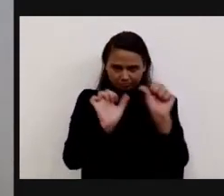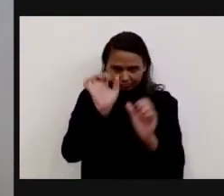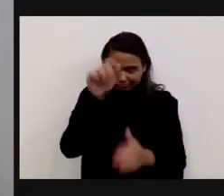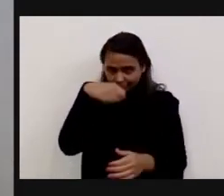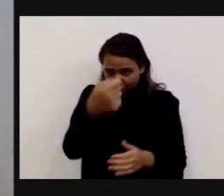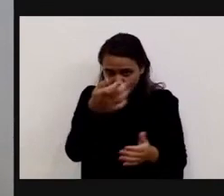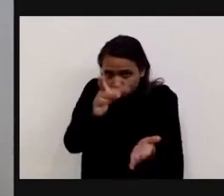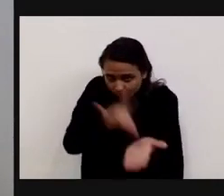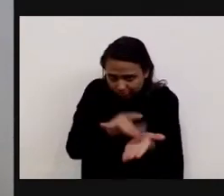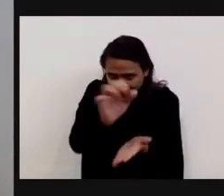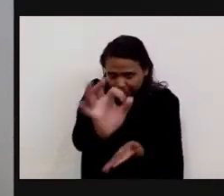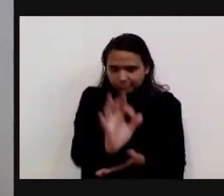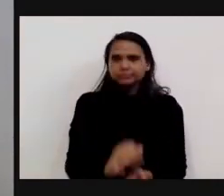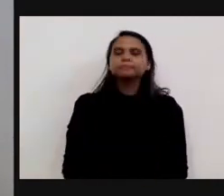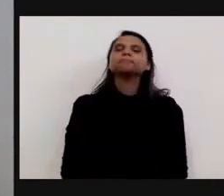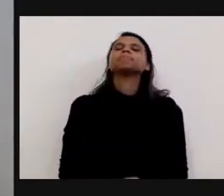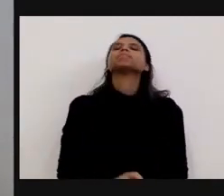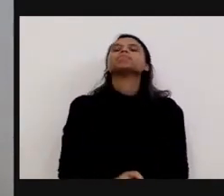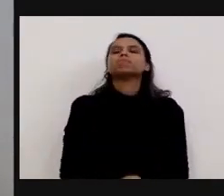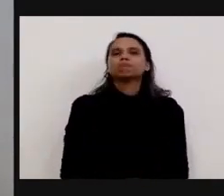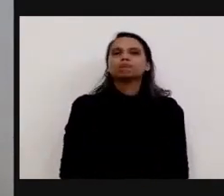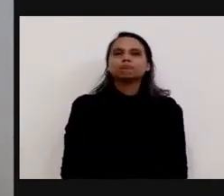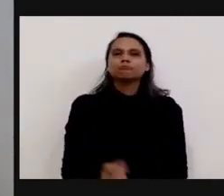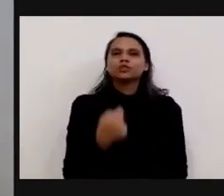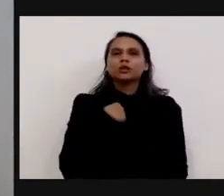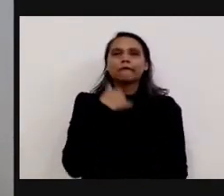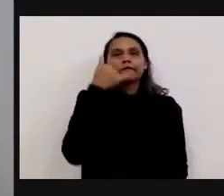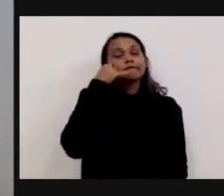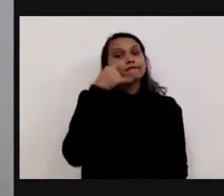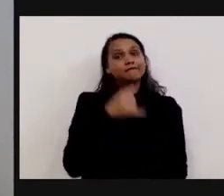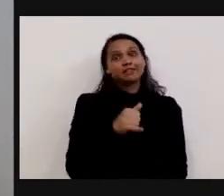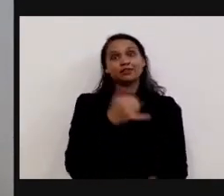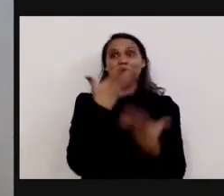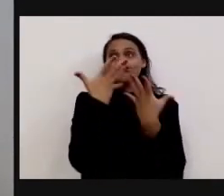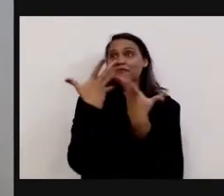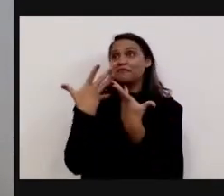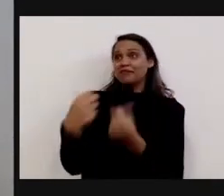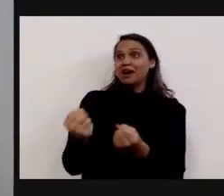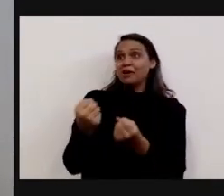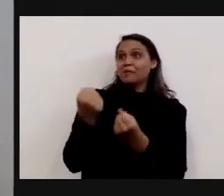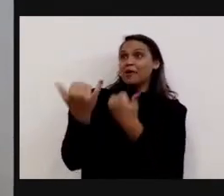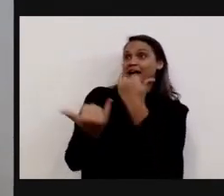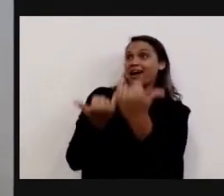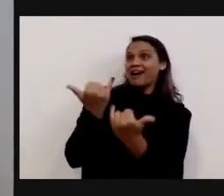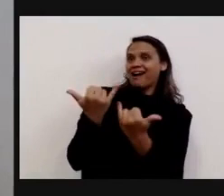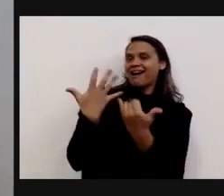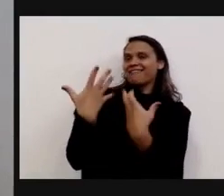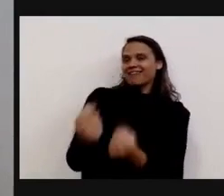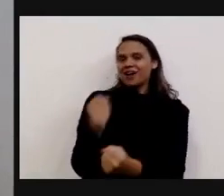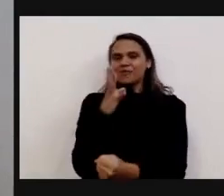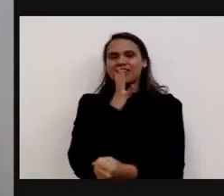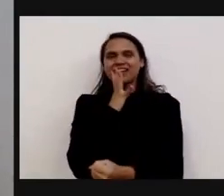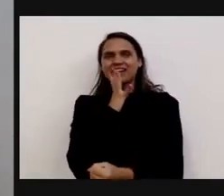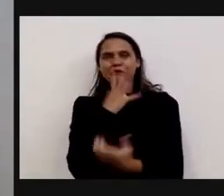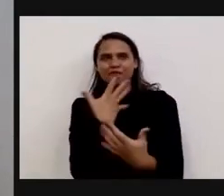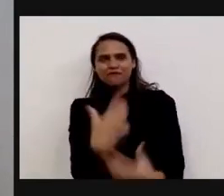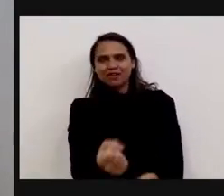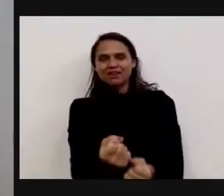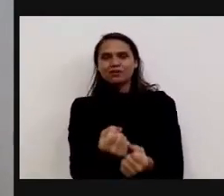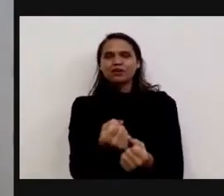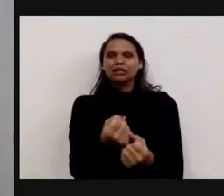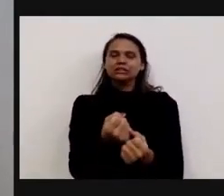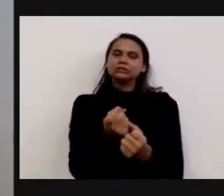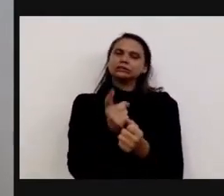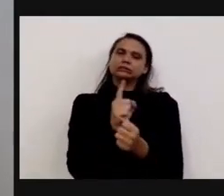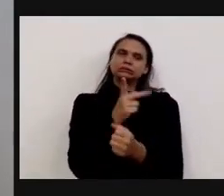é porque eu evito um pouco a história do Ah vamos fazer uma coisa lúdica vamos fazer uma coisa legal uma coisa bacana porque